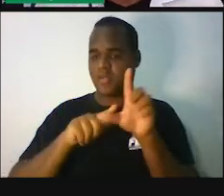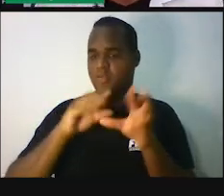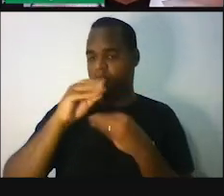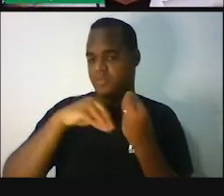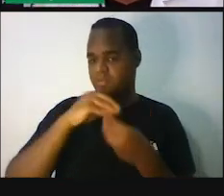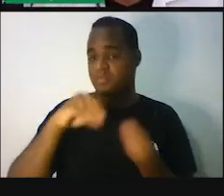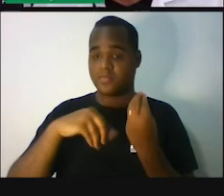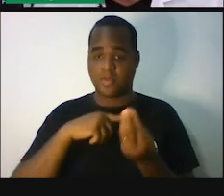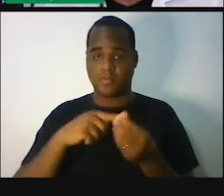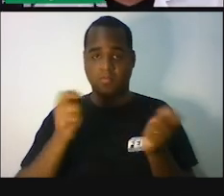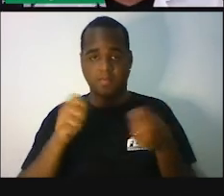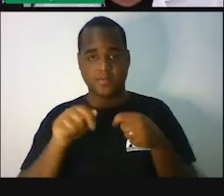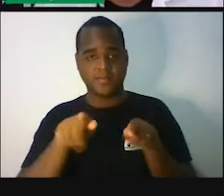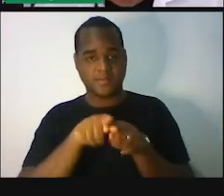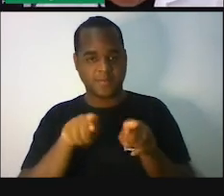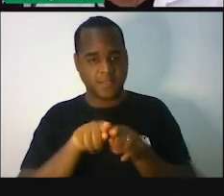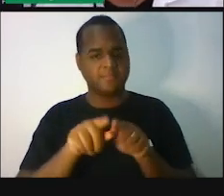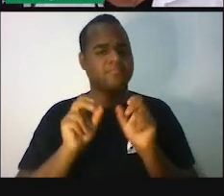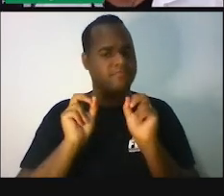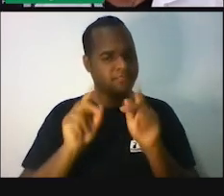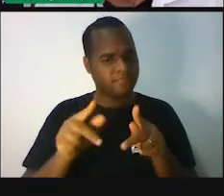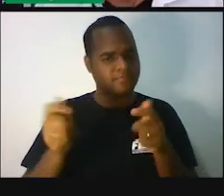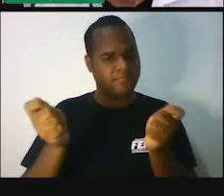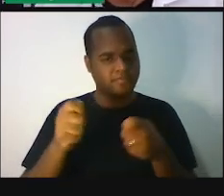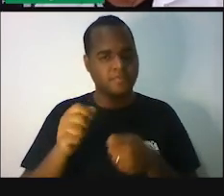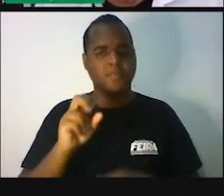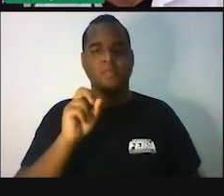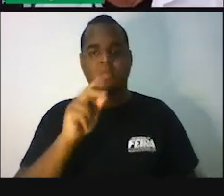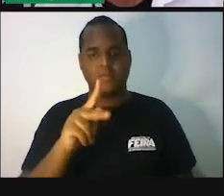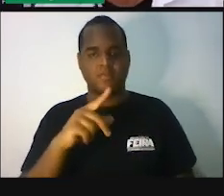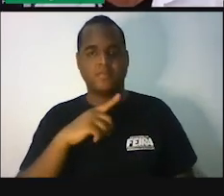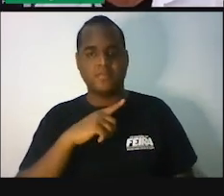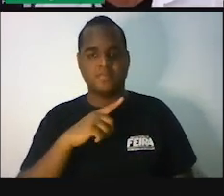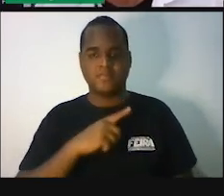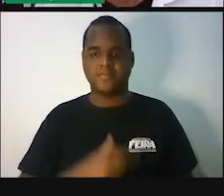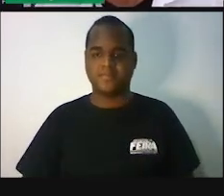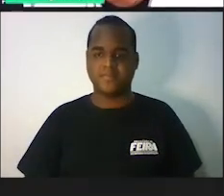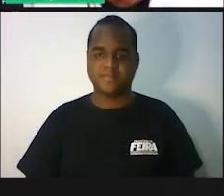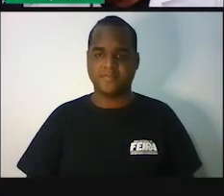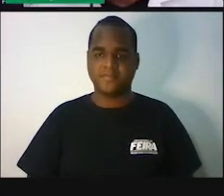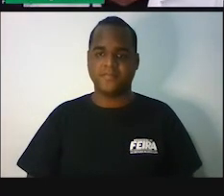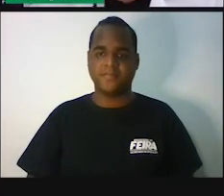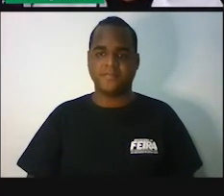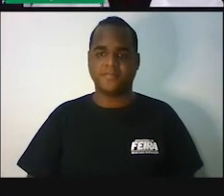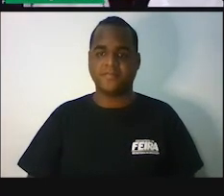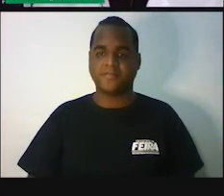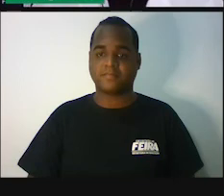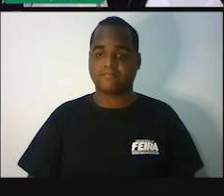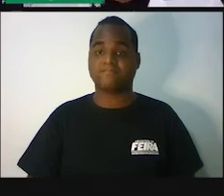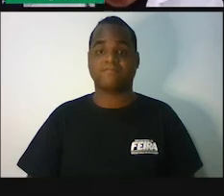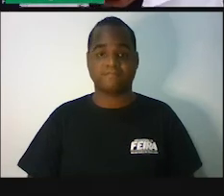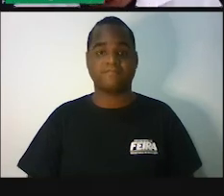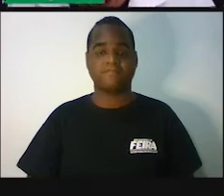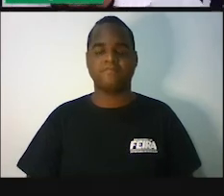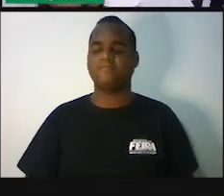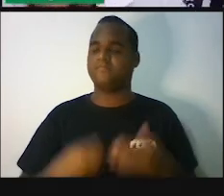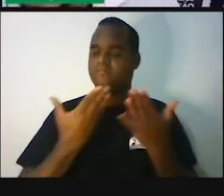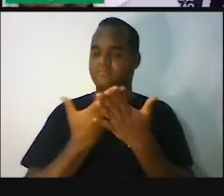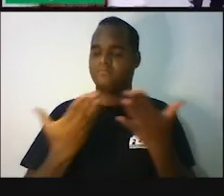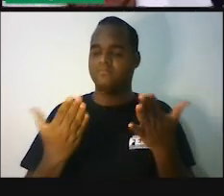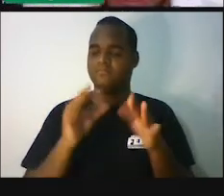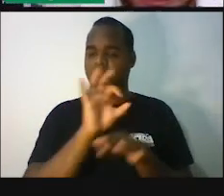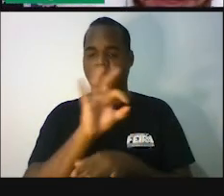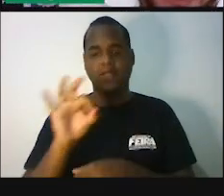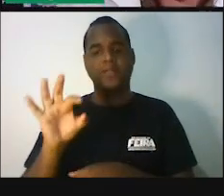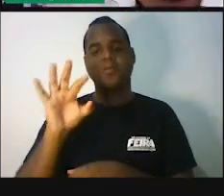também? Pois é, bacana, não é? Bom, o que eu espero mesmo é que você